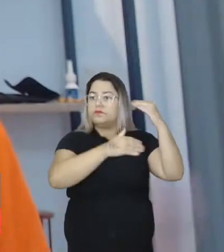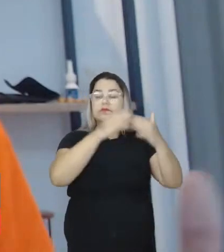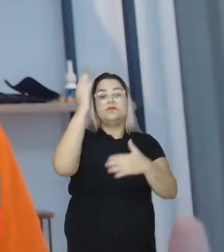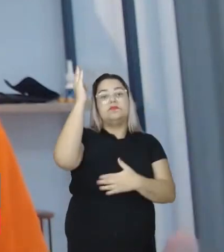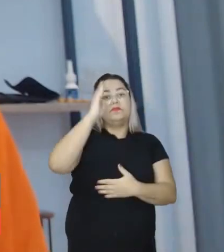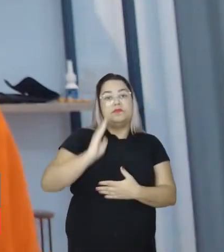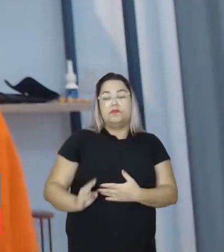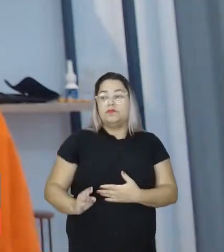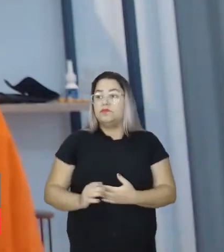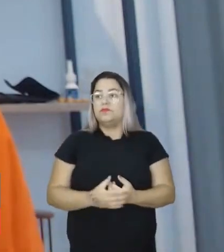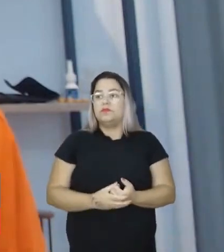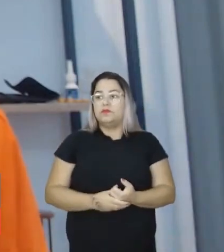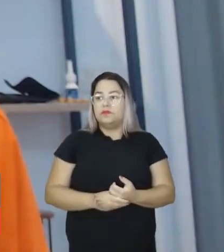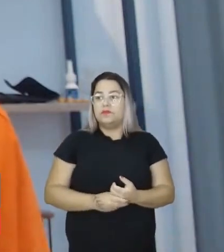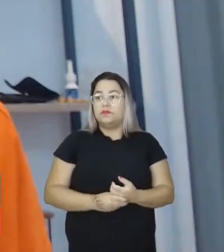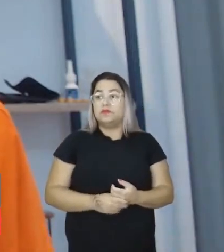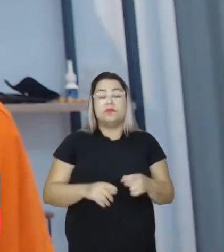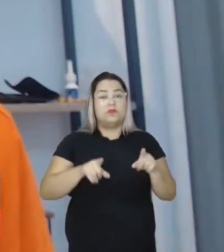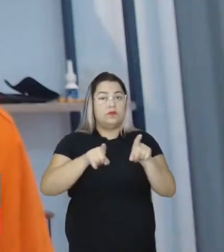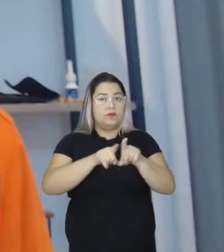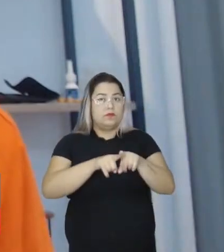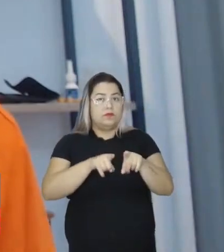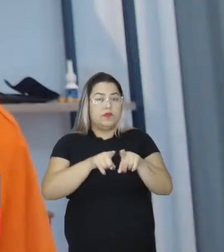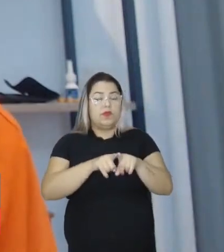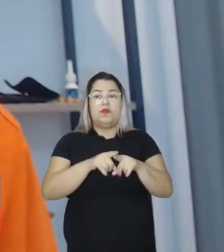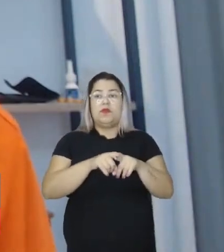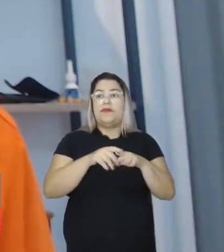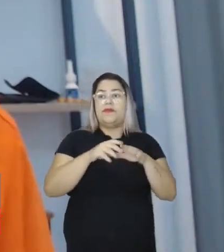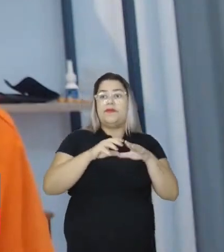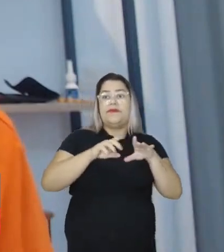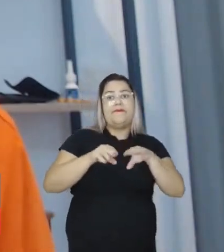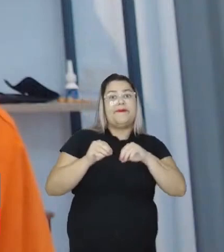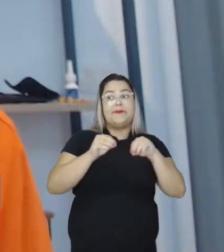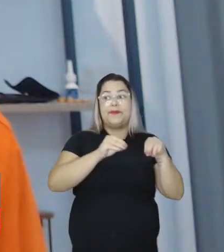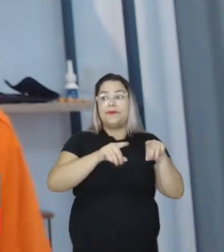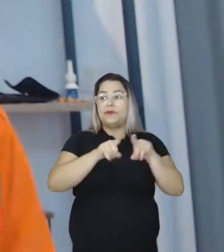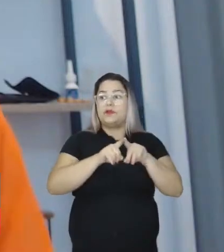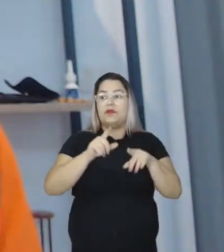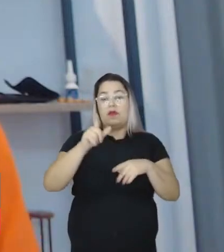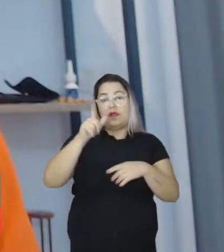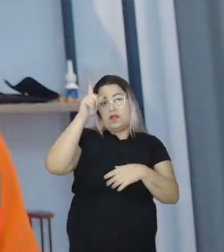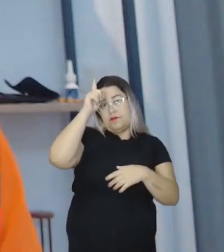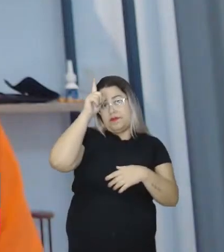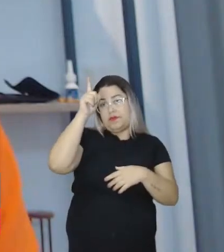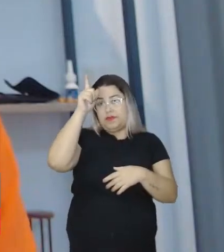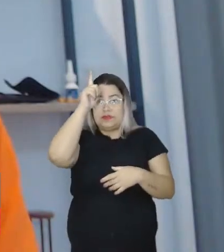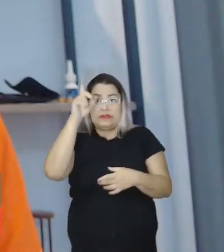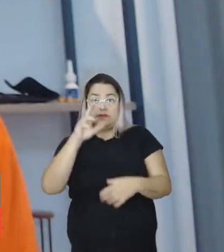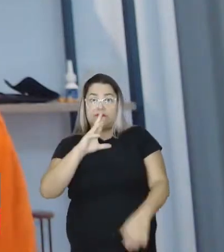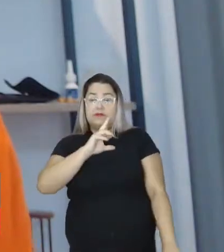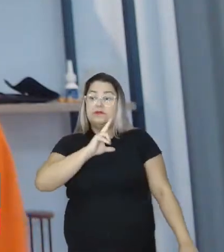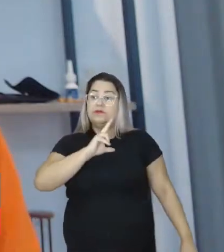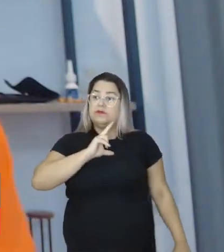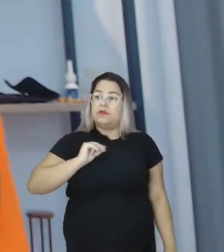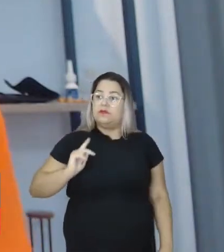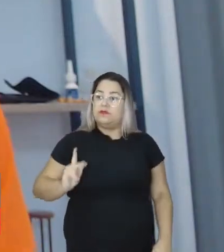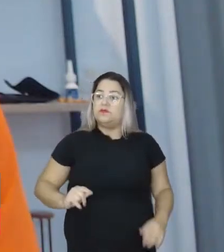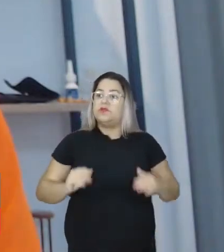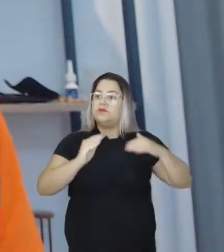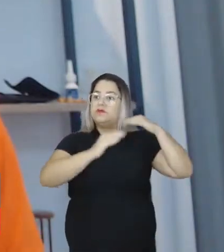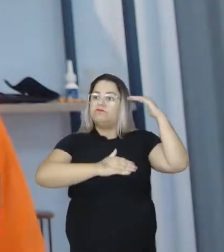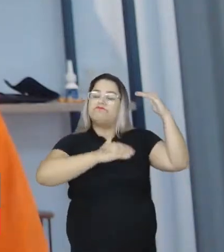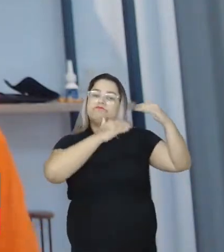adianta também a gente estar somente importando tecnologia da Alemanha, da China apenas, nós precisamos desenvolver a